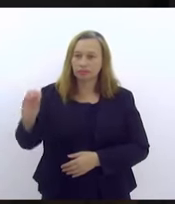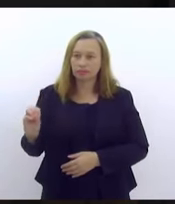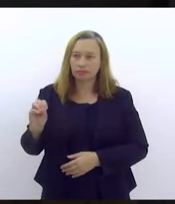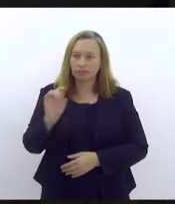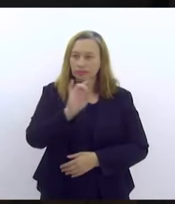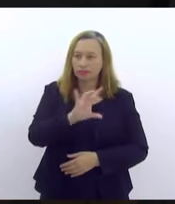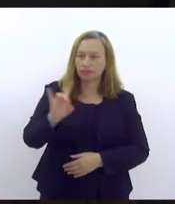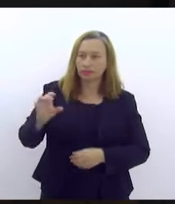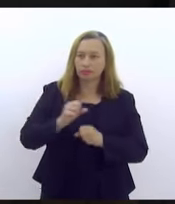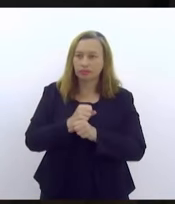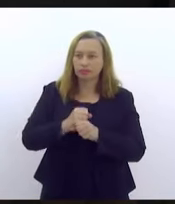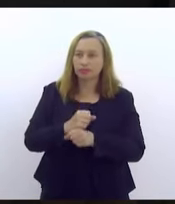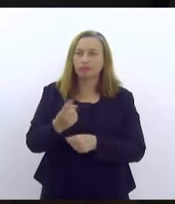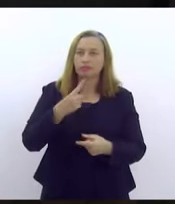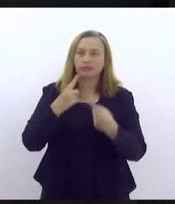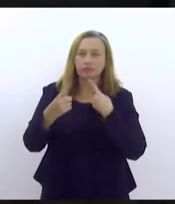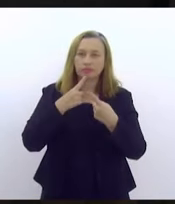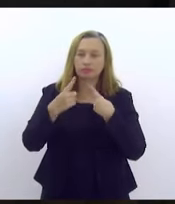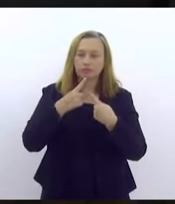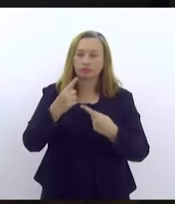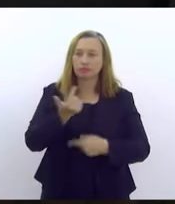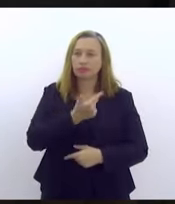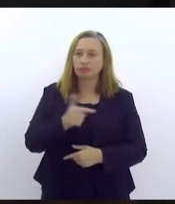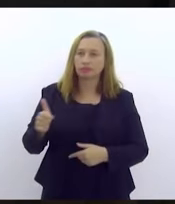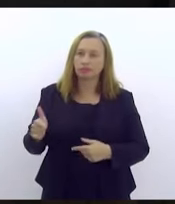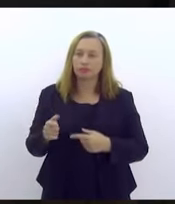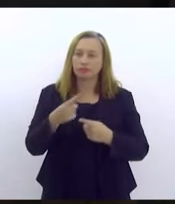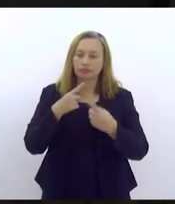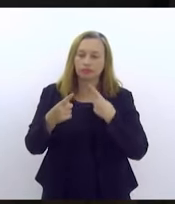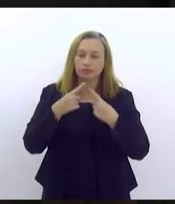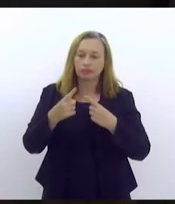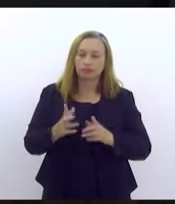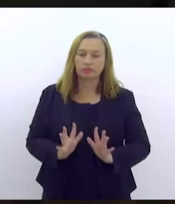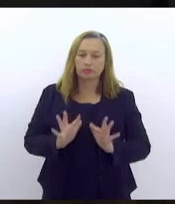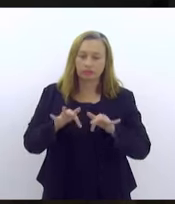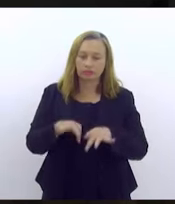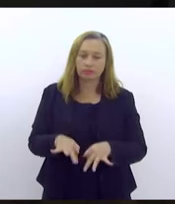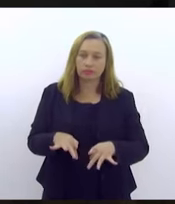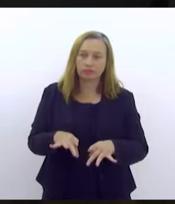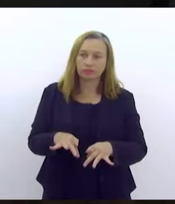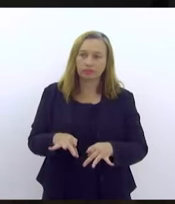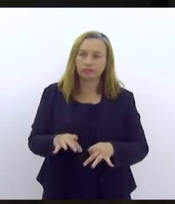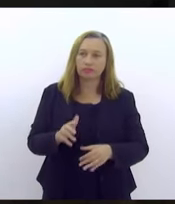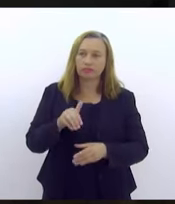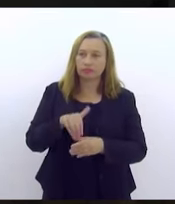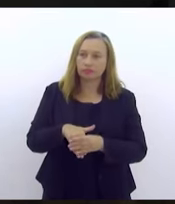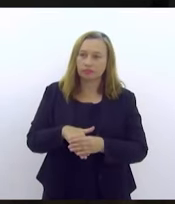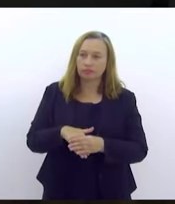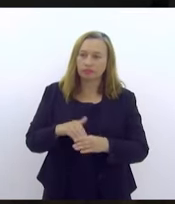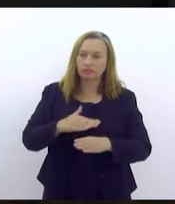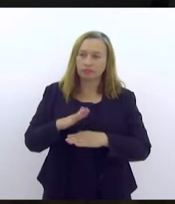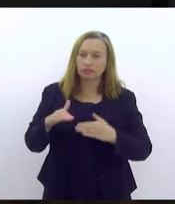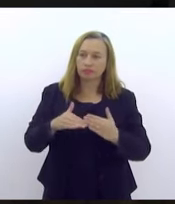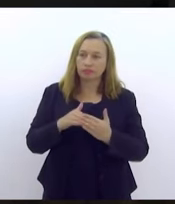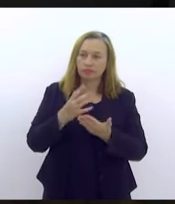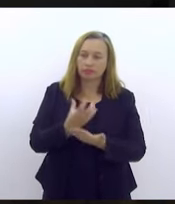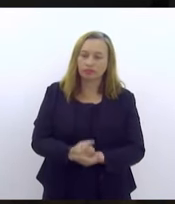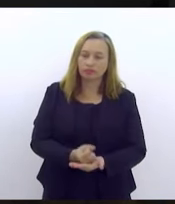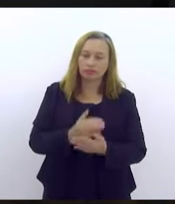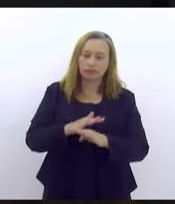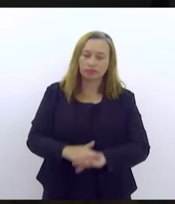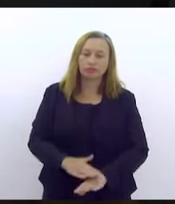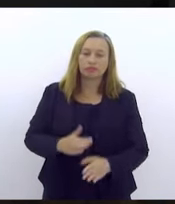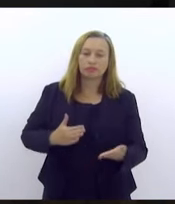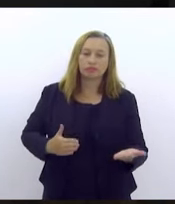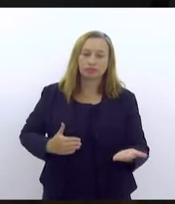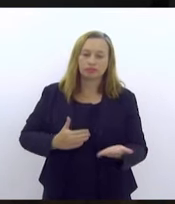ano. Em discussão, não havendo quem queira discutir, encerrada a discussão. Em votação, senhores que aprovam,